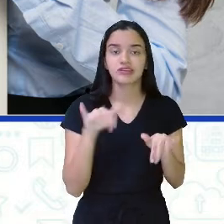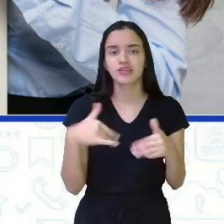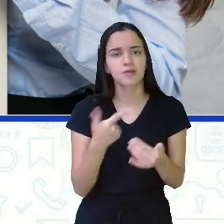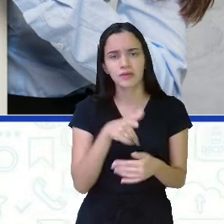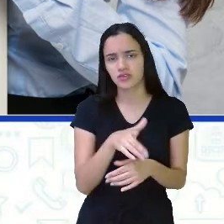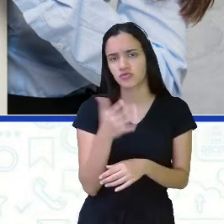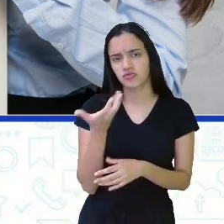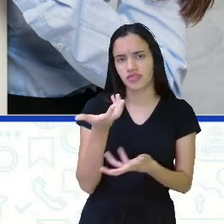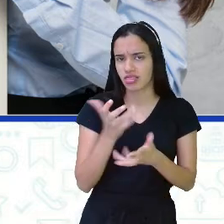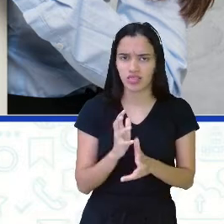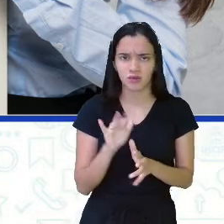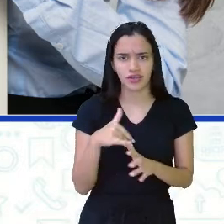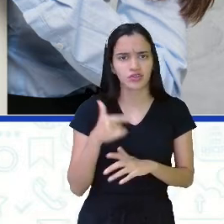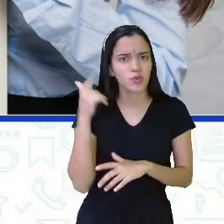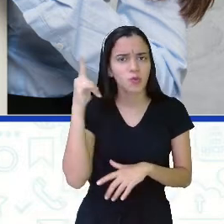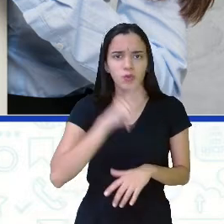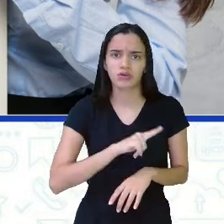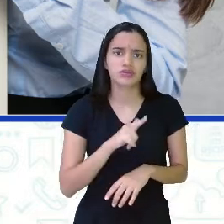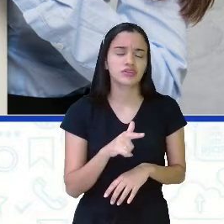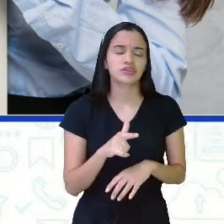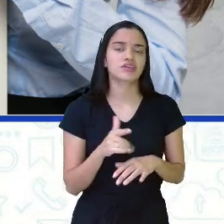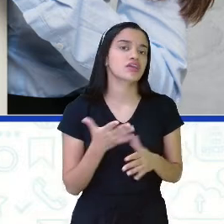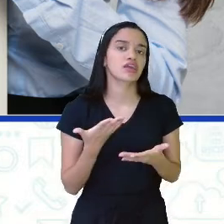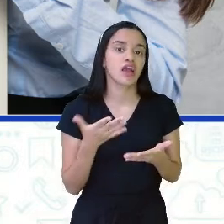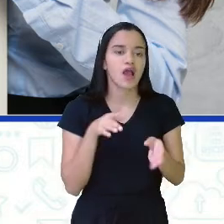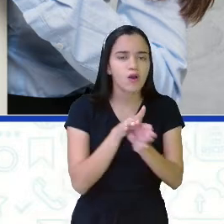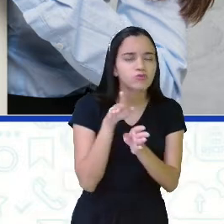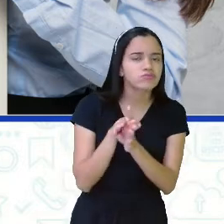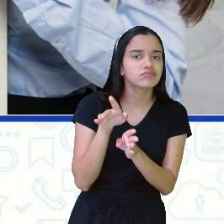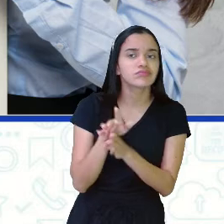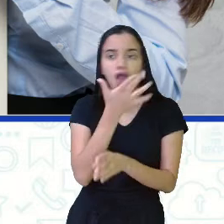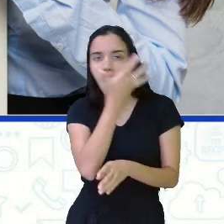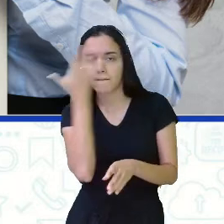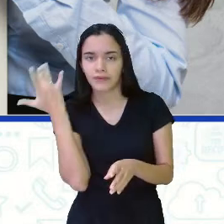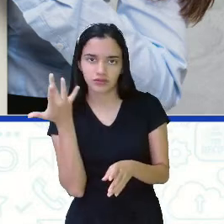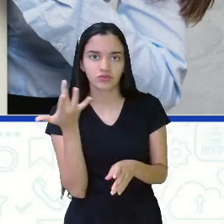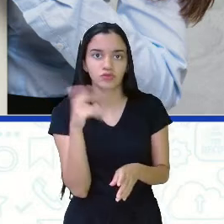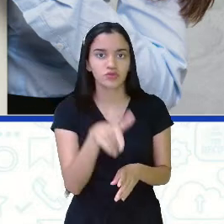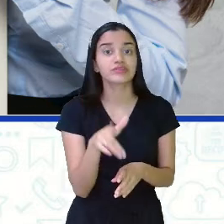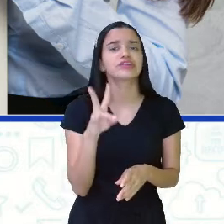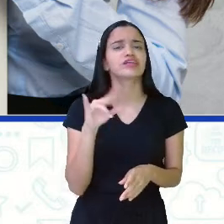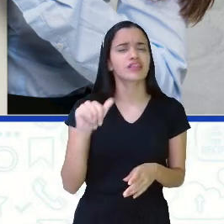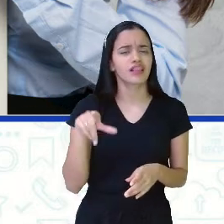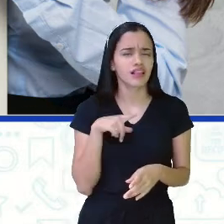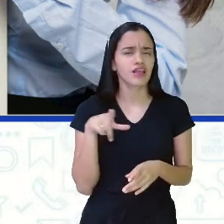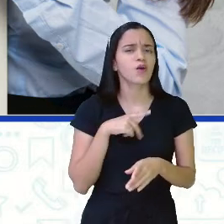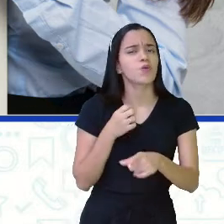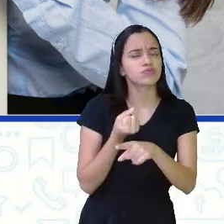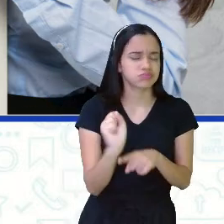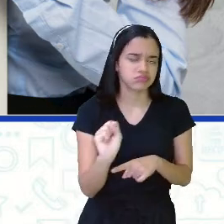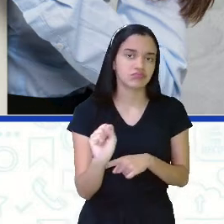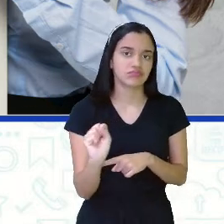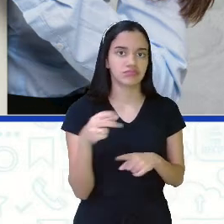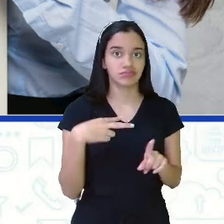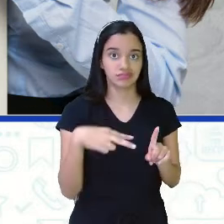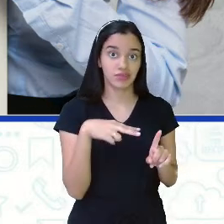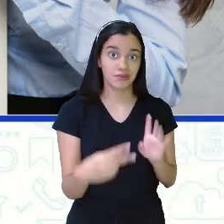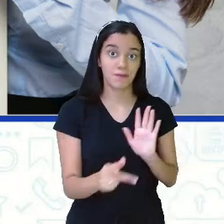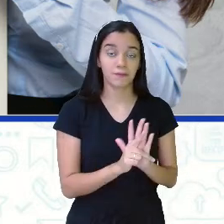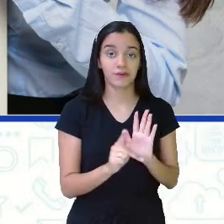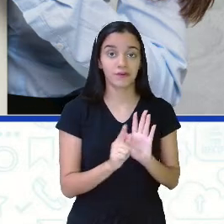que você não consiga realmente convencer outra pessoa, mas você vai ter conseguido defender seu ponto de